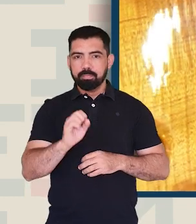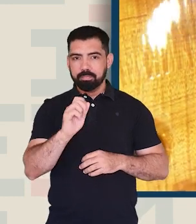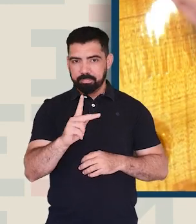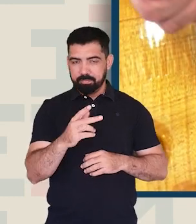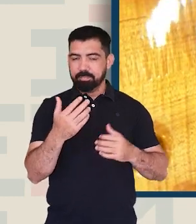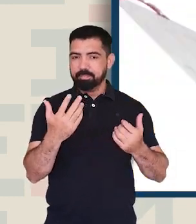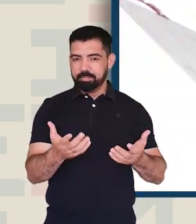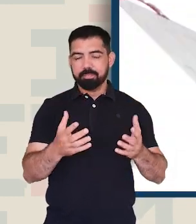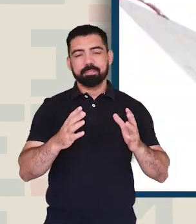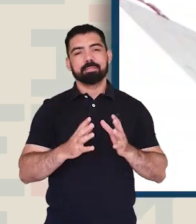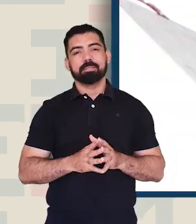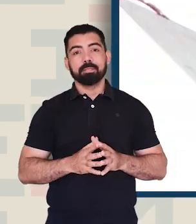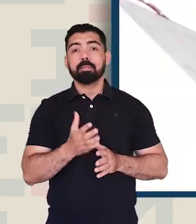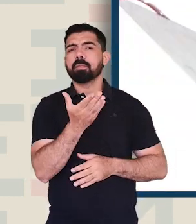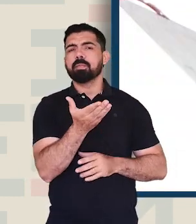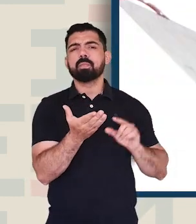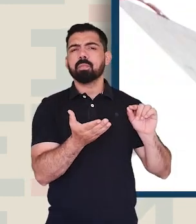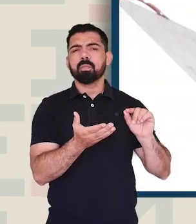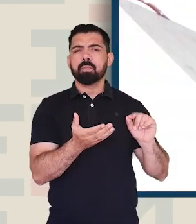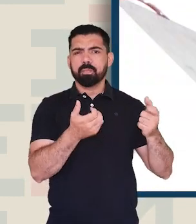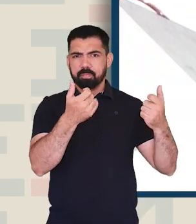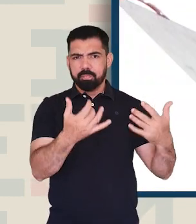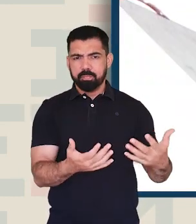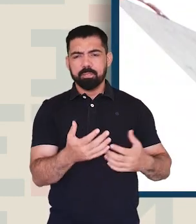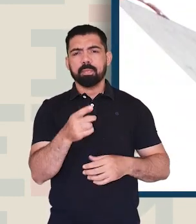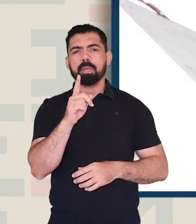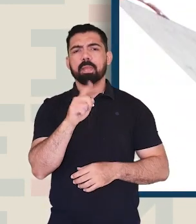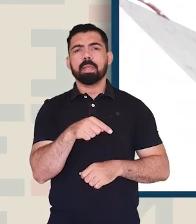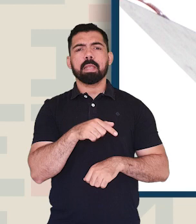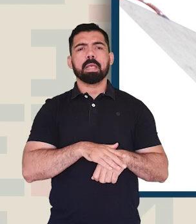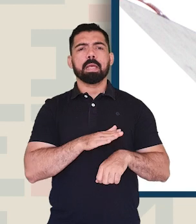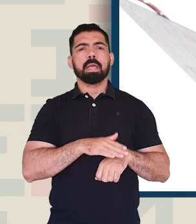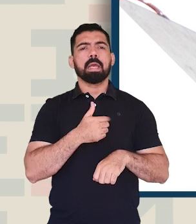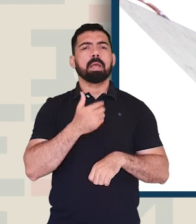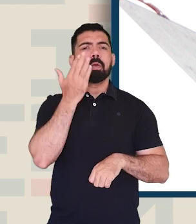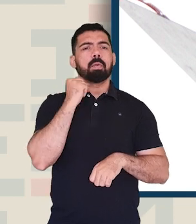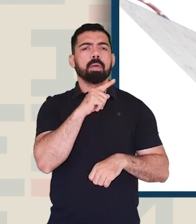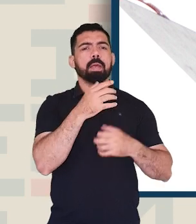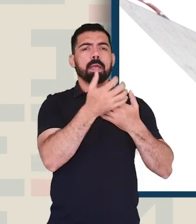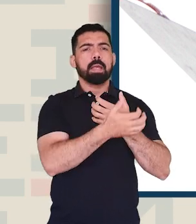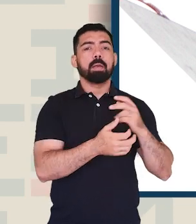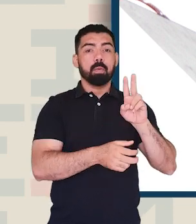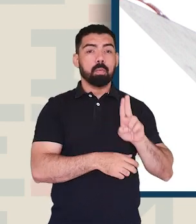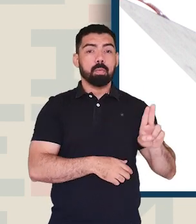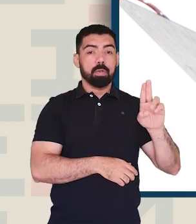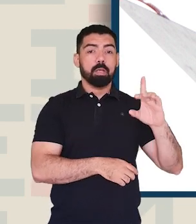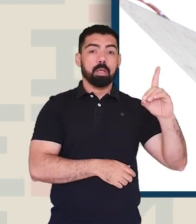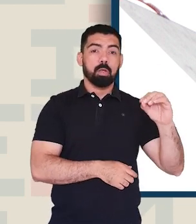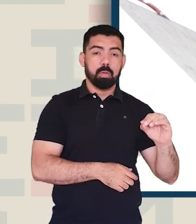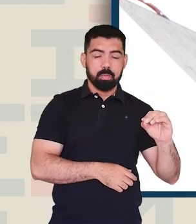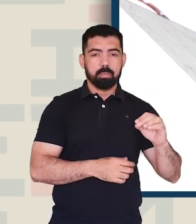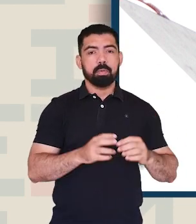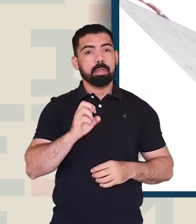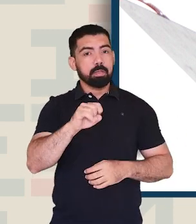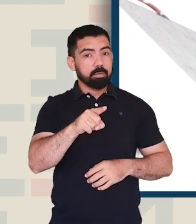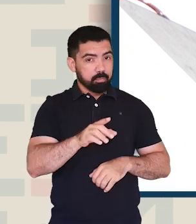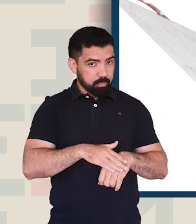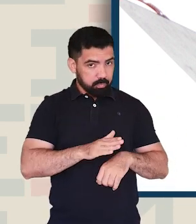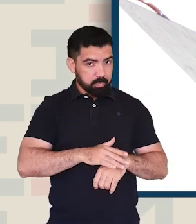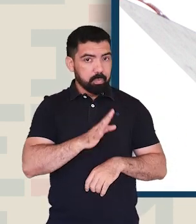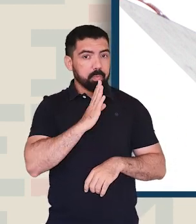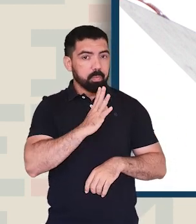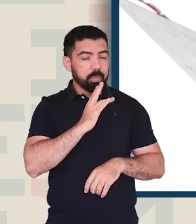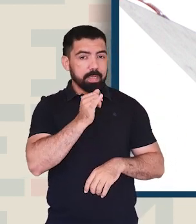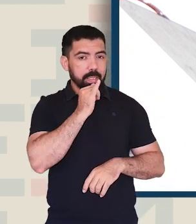ok? Então, isso aí é o cara diz, mas eu só sei tocar essa música em Dó. Amigo, se você